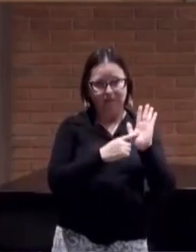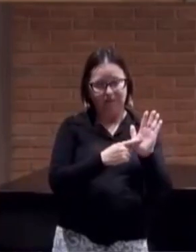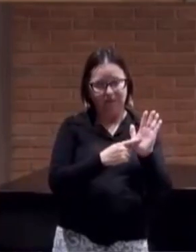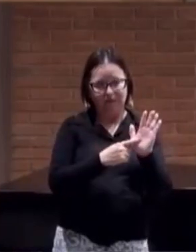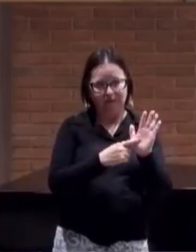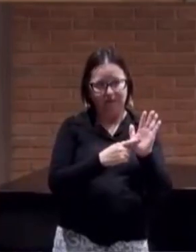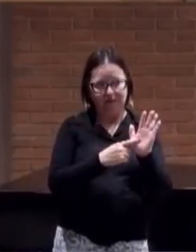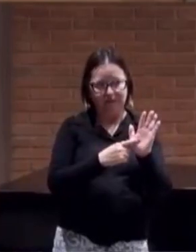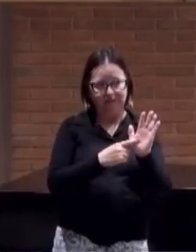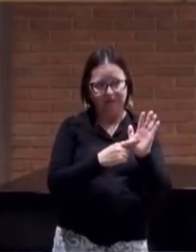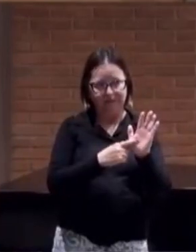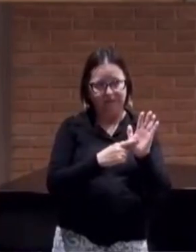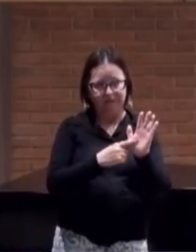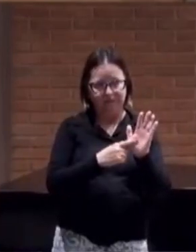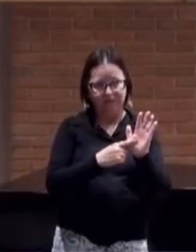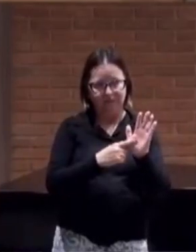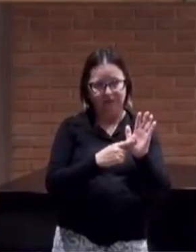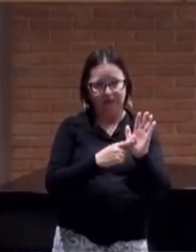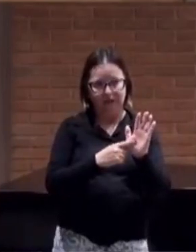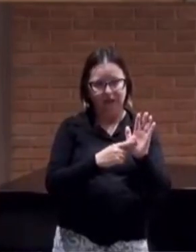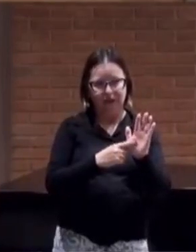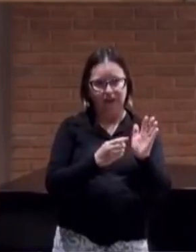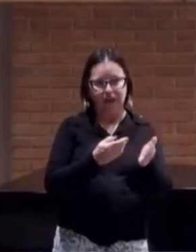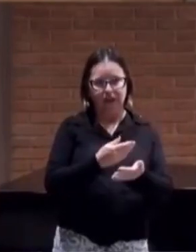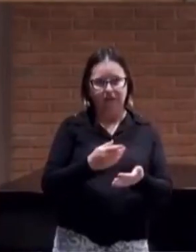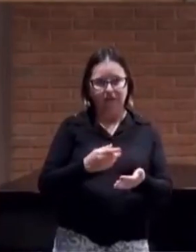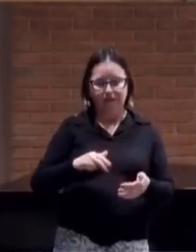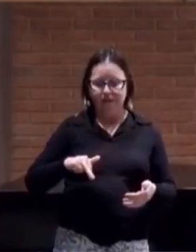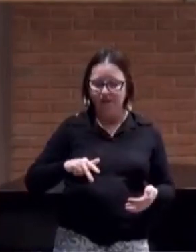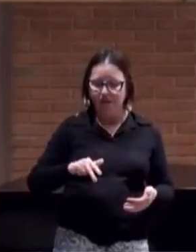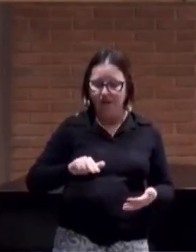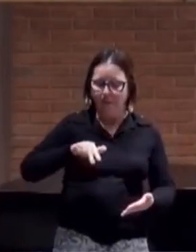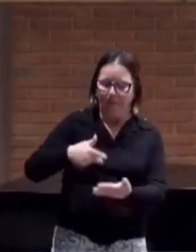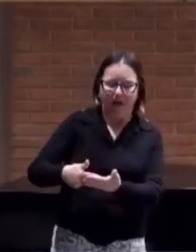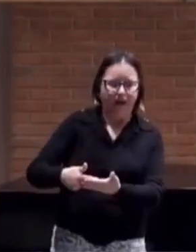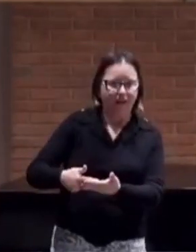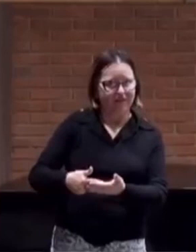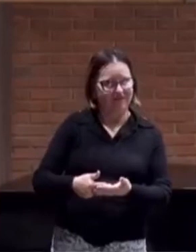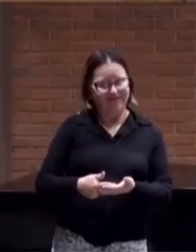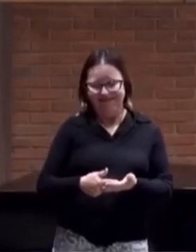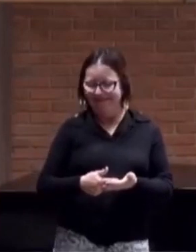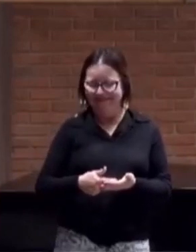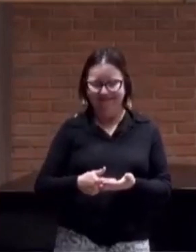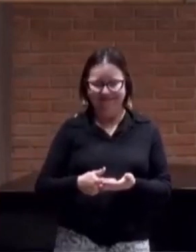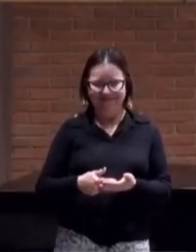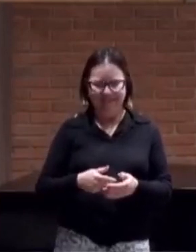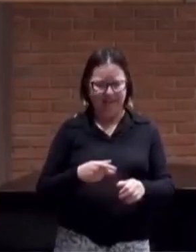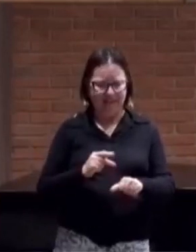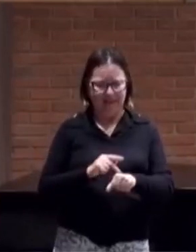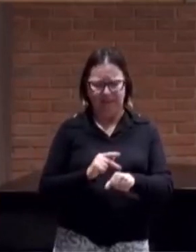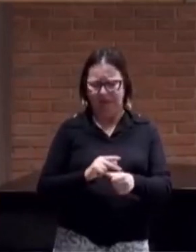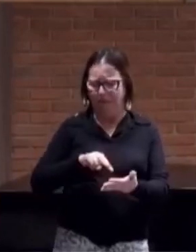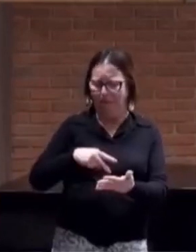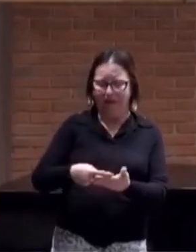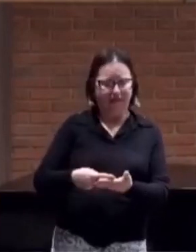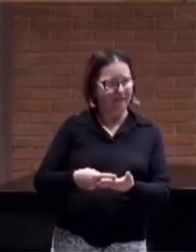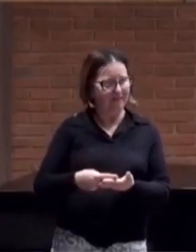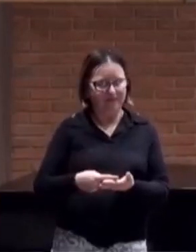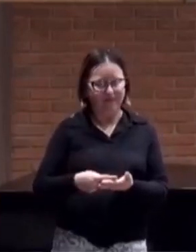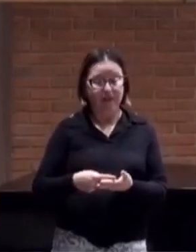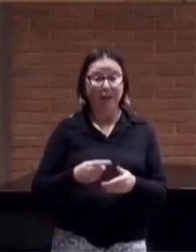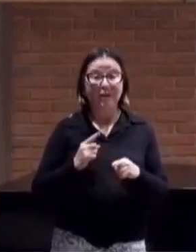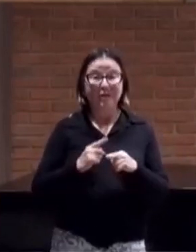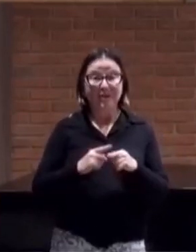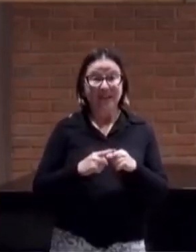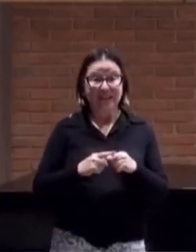de você trupicar, andando e pisa numa pedra e tropeça. Porque